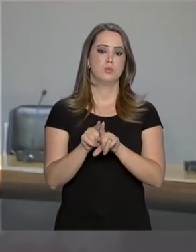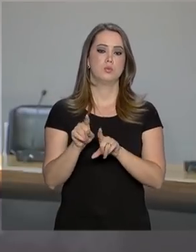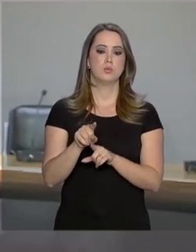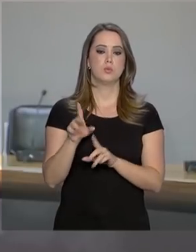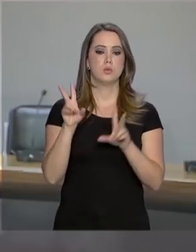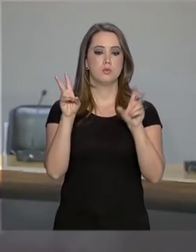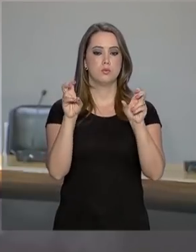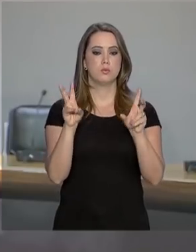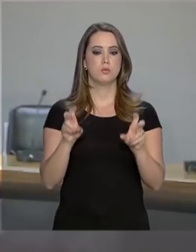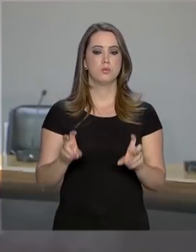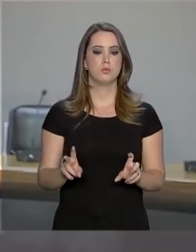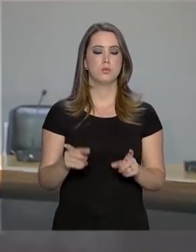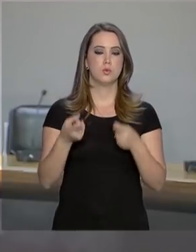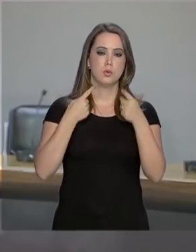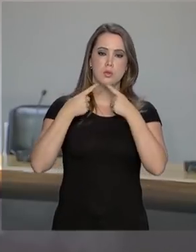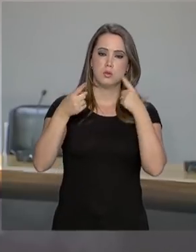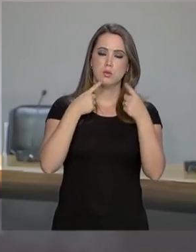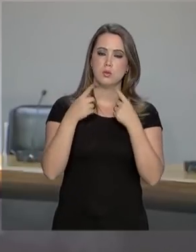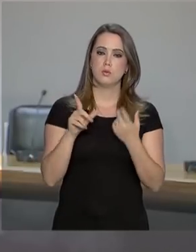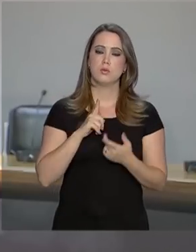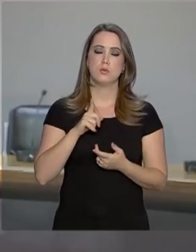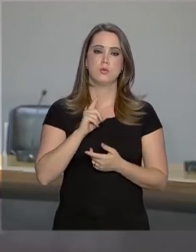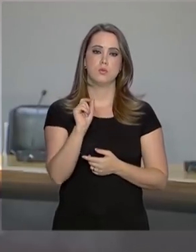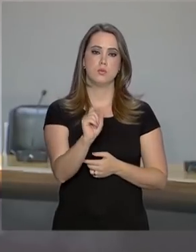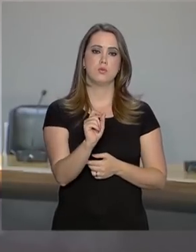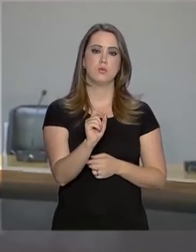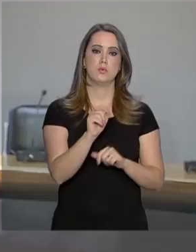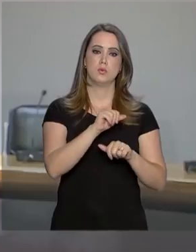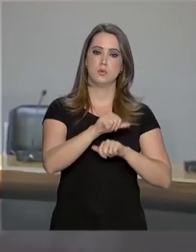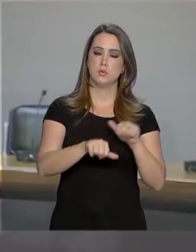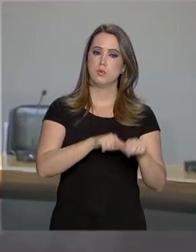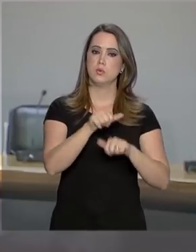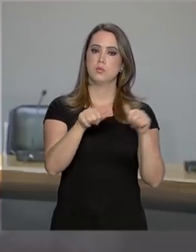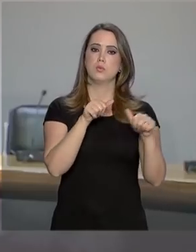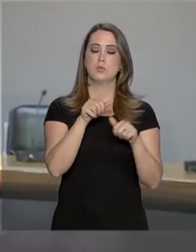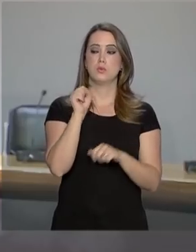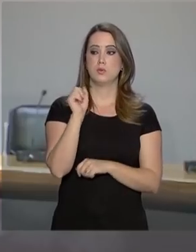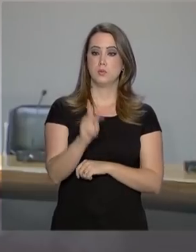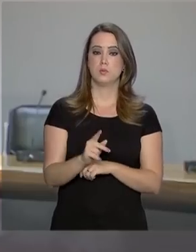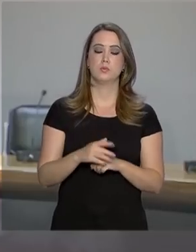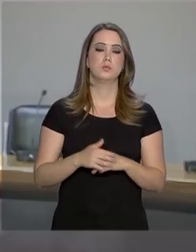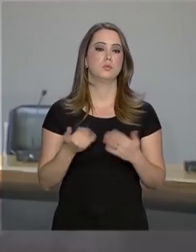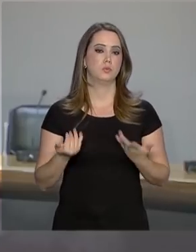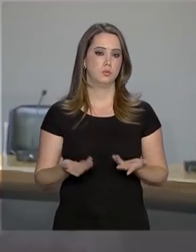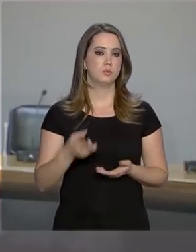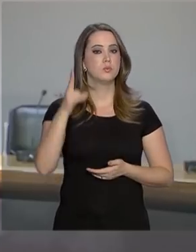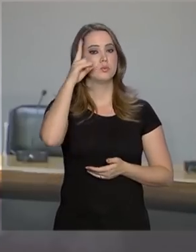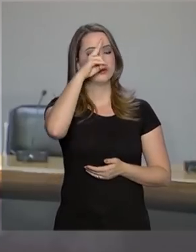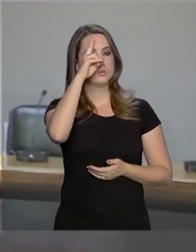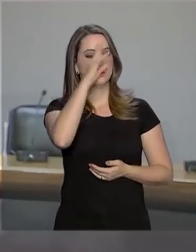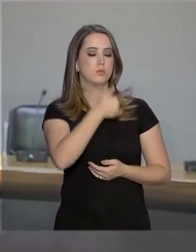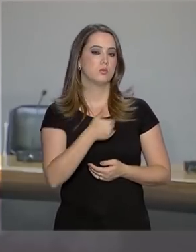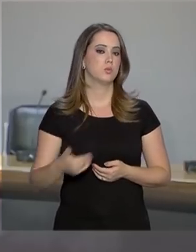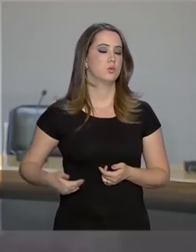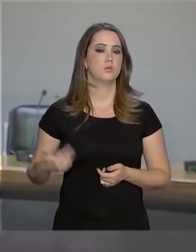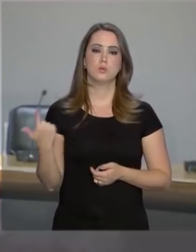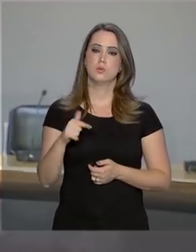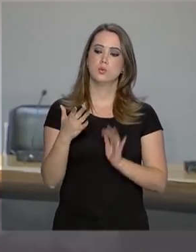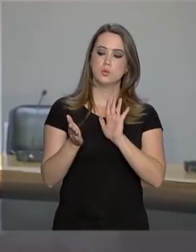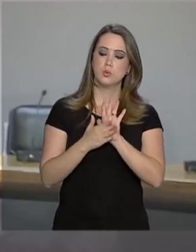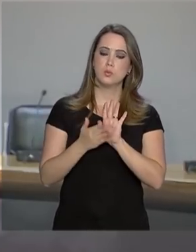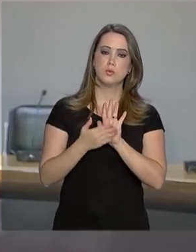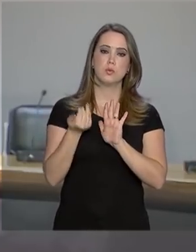entre os temas ali discutidos debatidos será a reforma da Previdência Lembrando que o governo ainda não tem uma